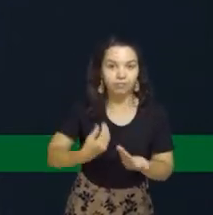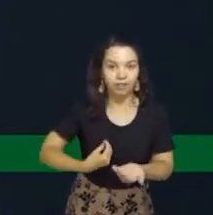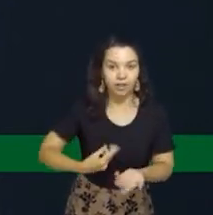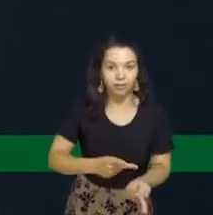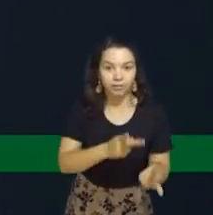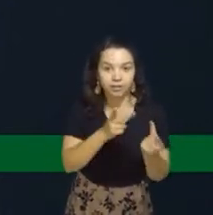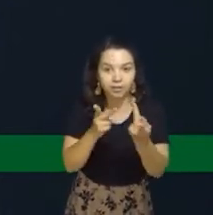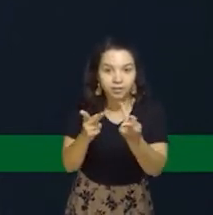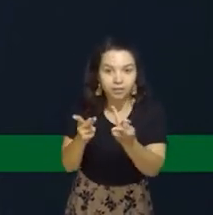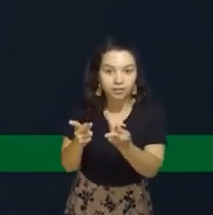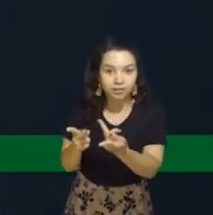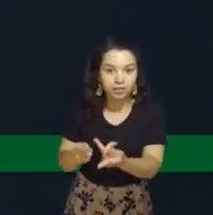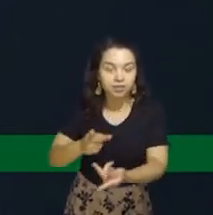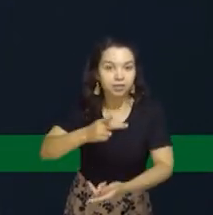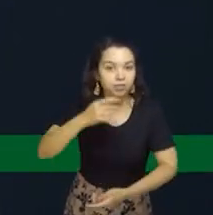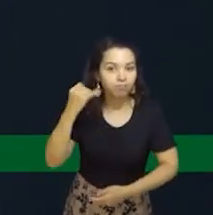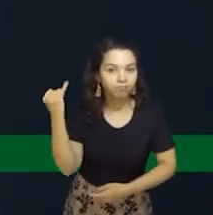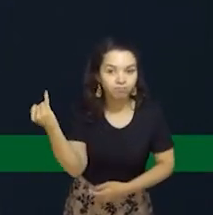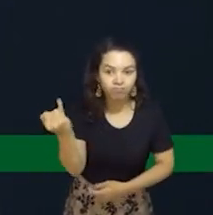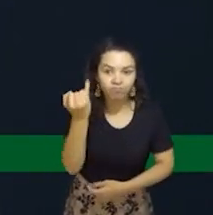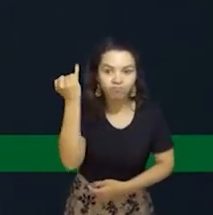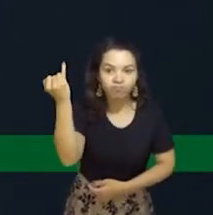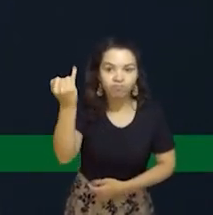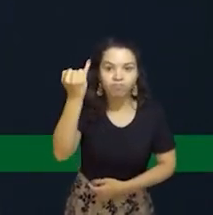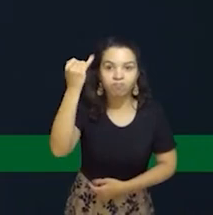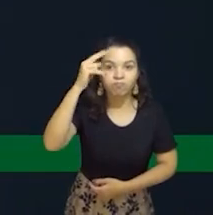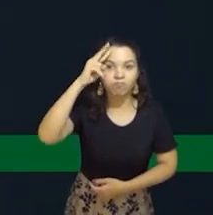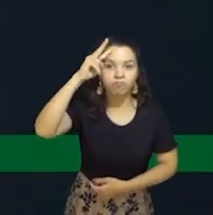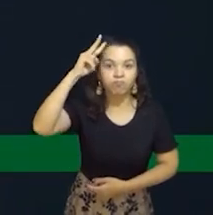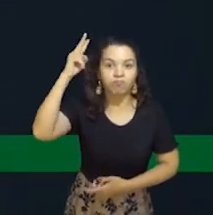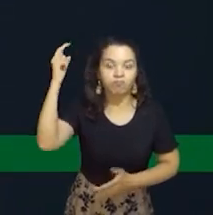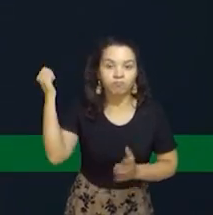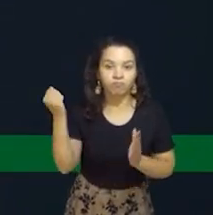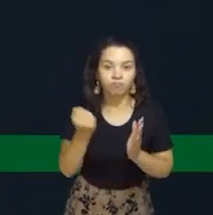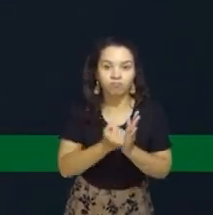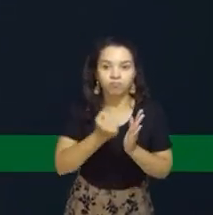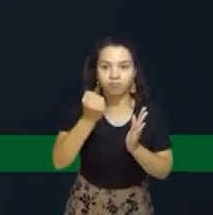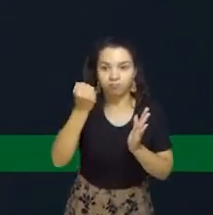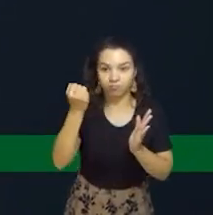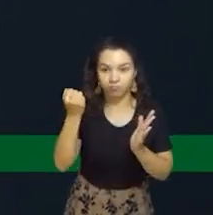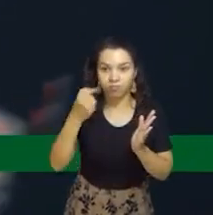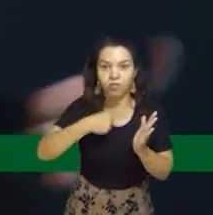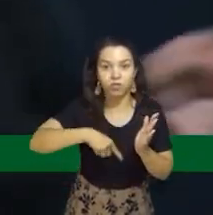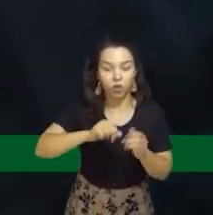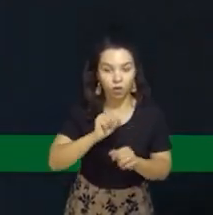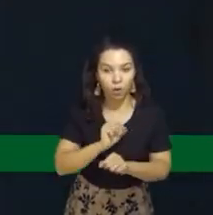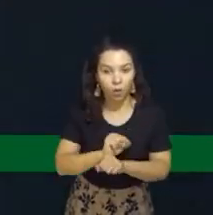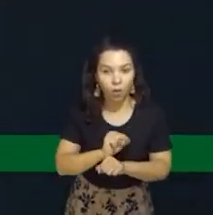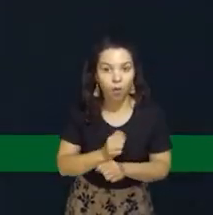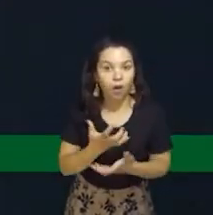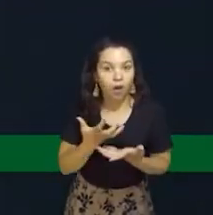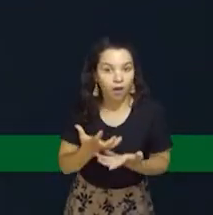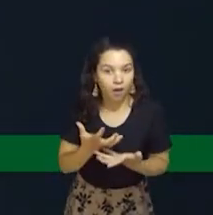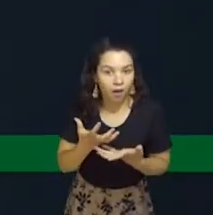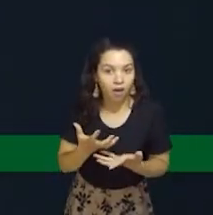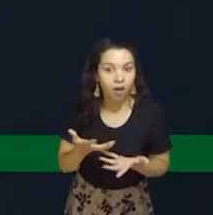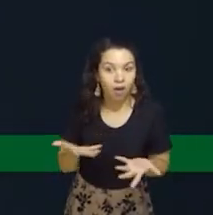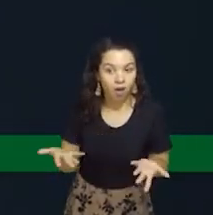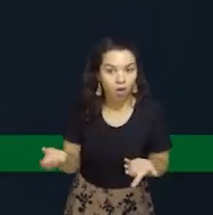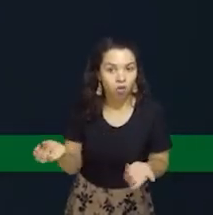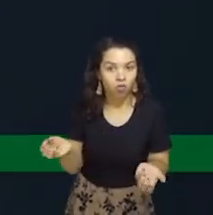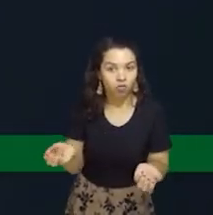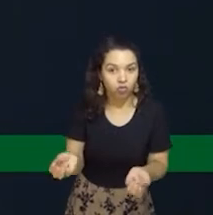é histórica, ela é importante, e a gente espera, torce e acredita que com essa inovação